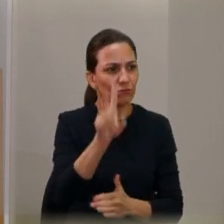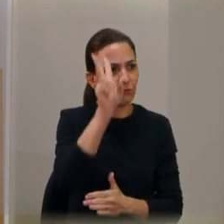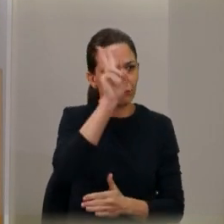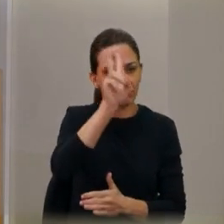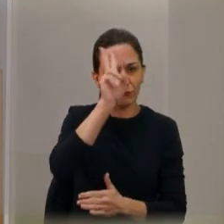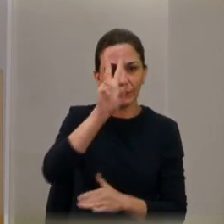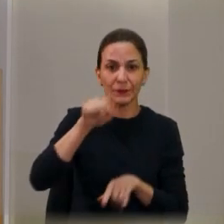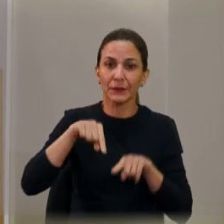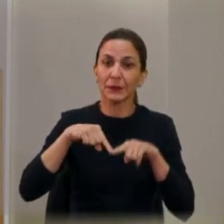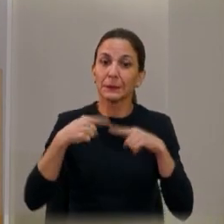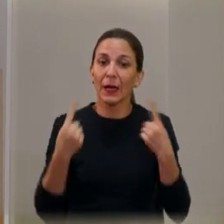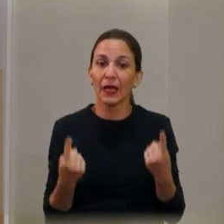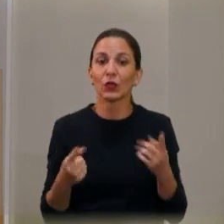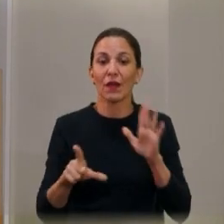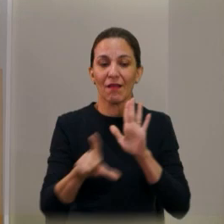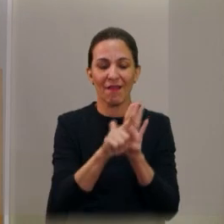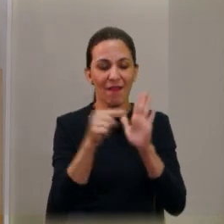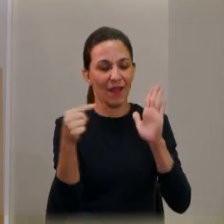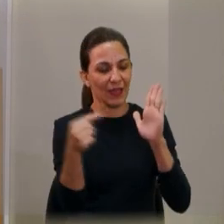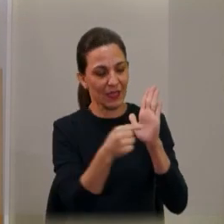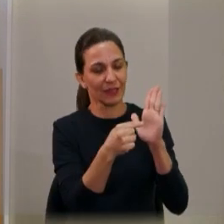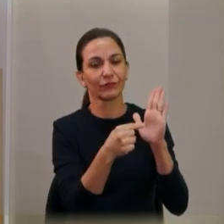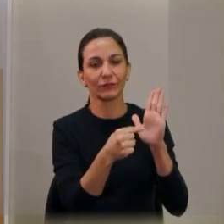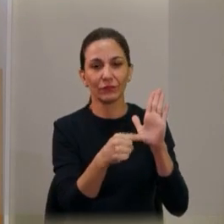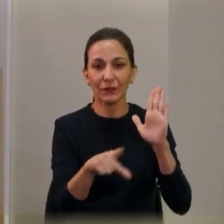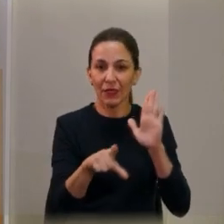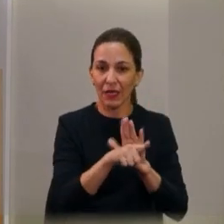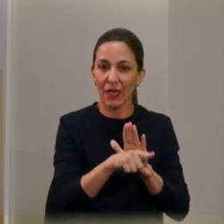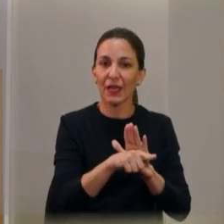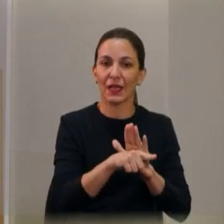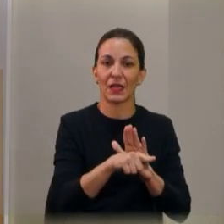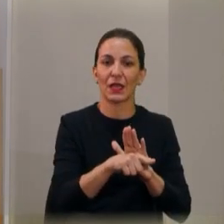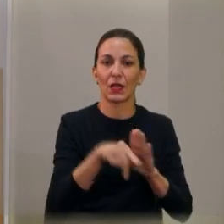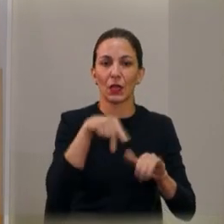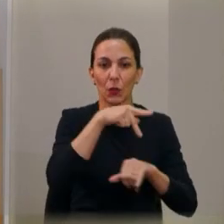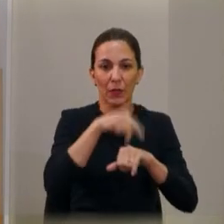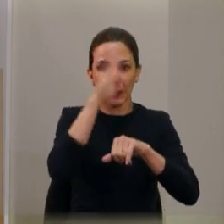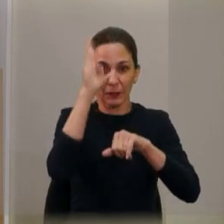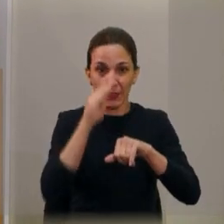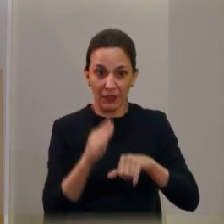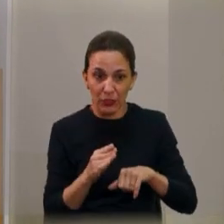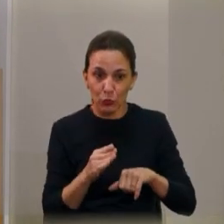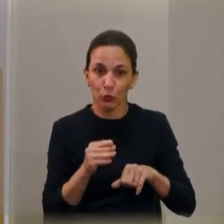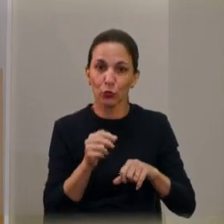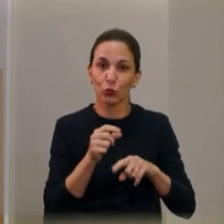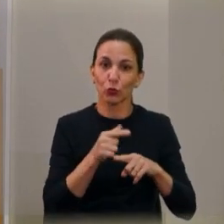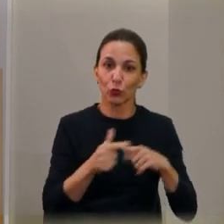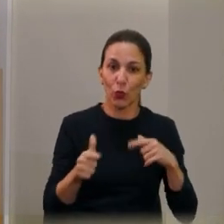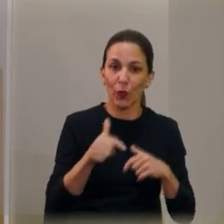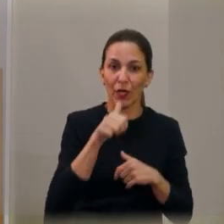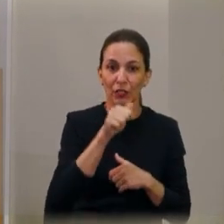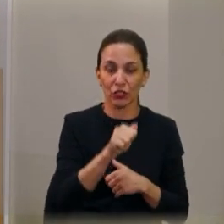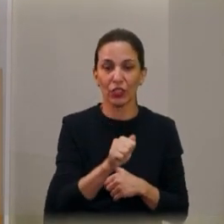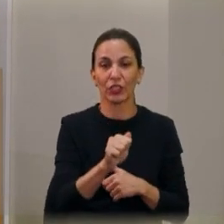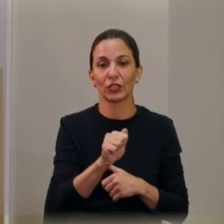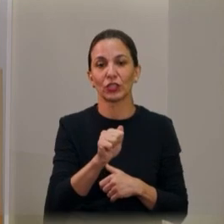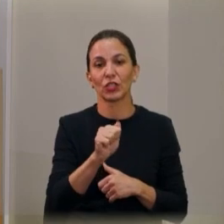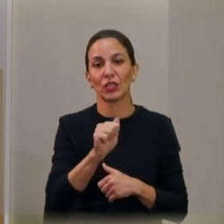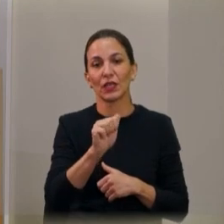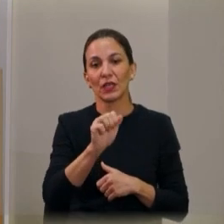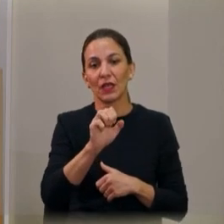só que o que diz a lei Nacional do piso da categoria então a fixa que todo trabalhador